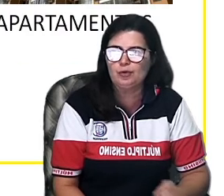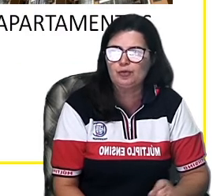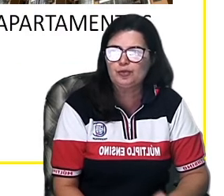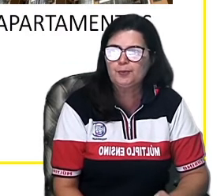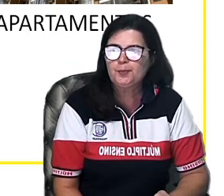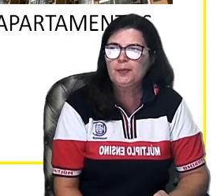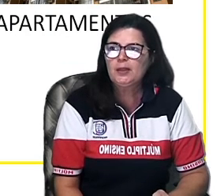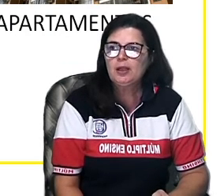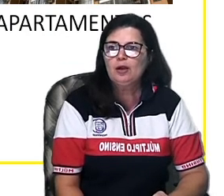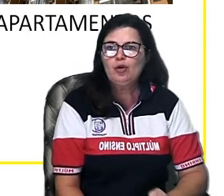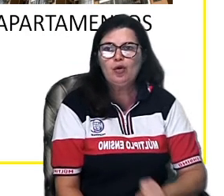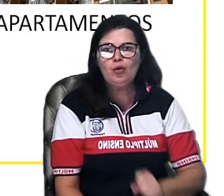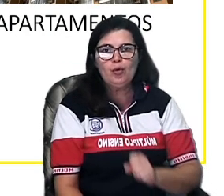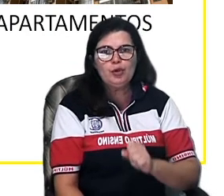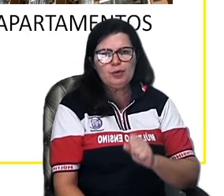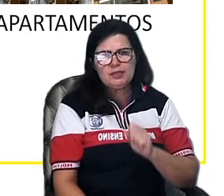espaços